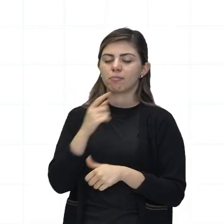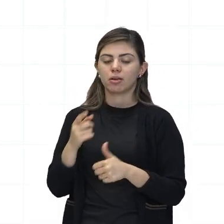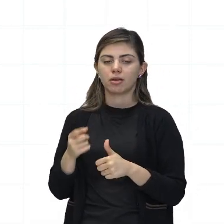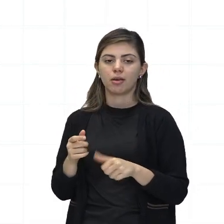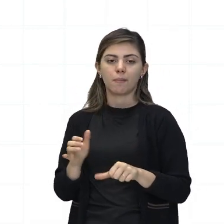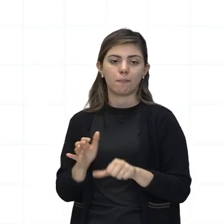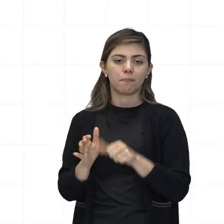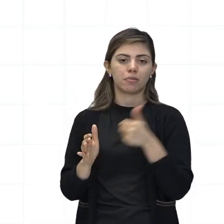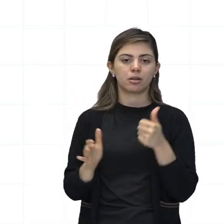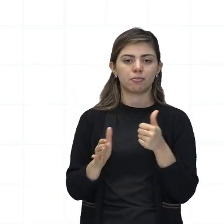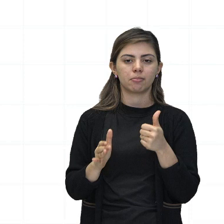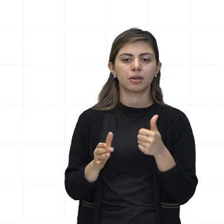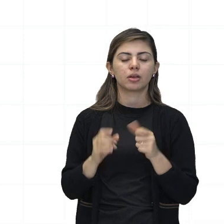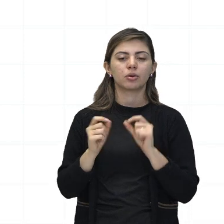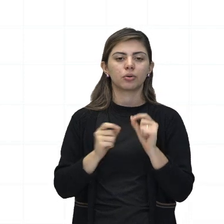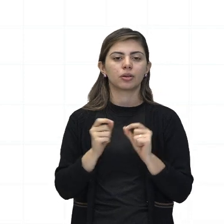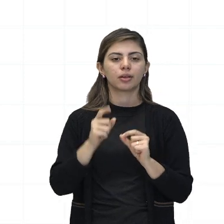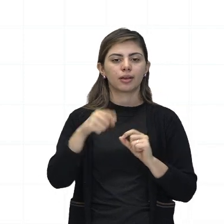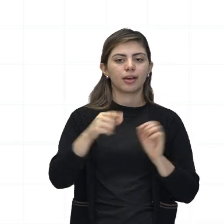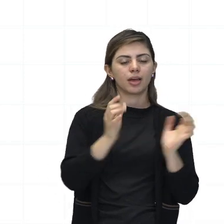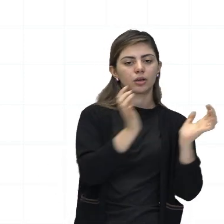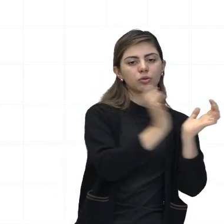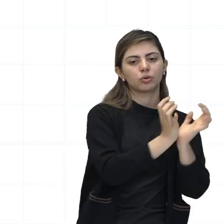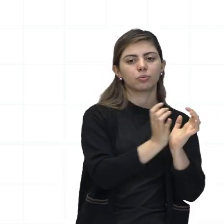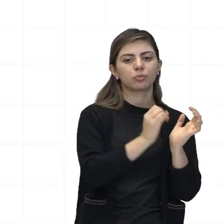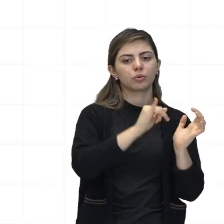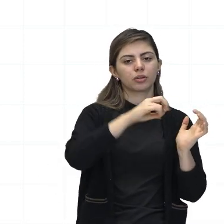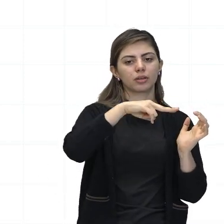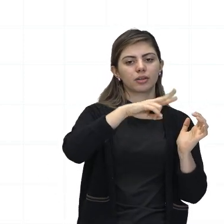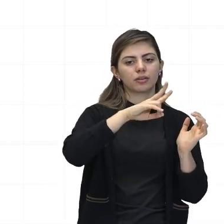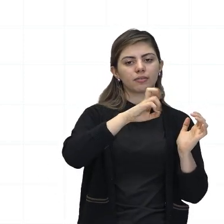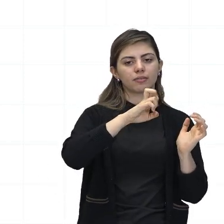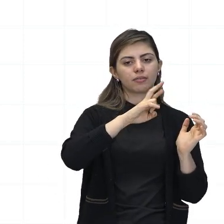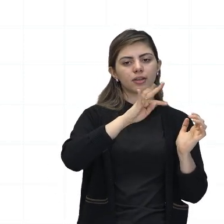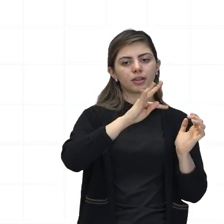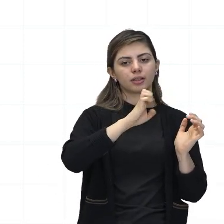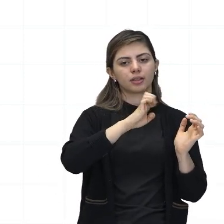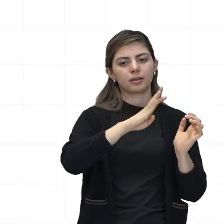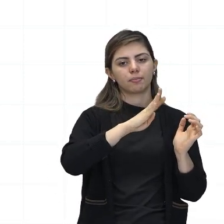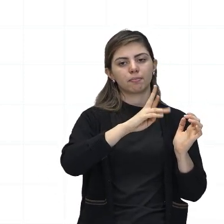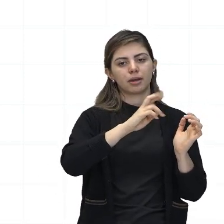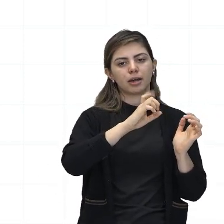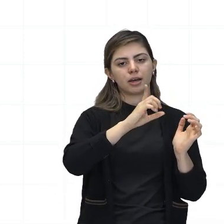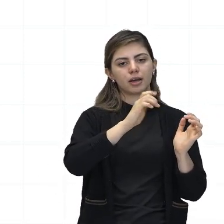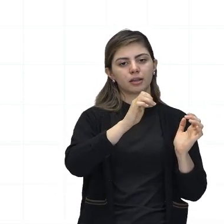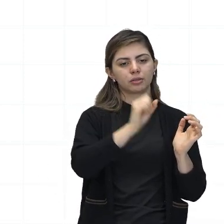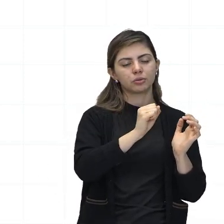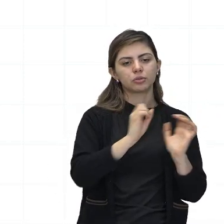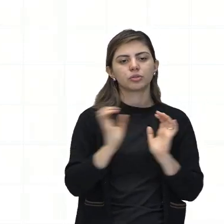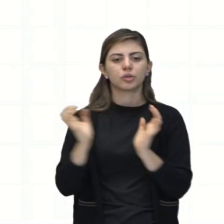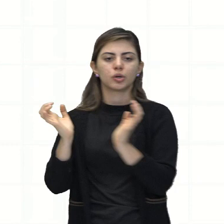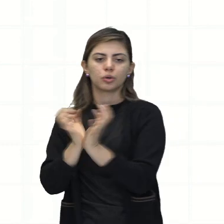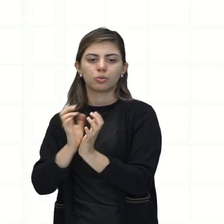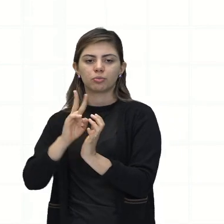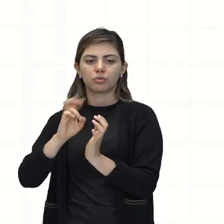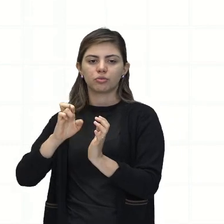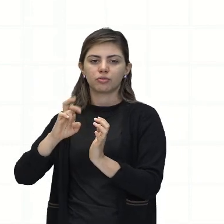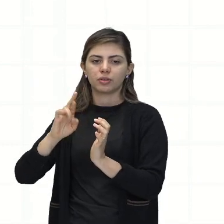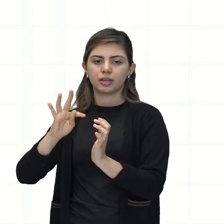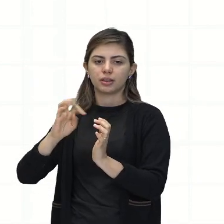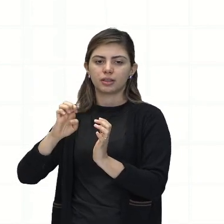os animais em invertebrados e vertebrados, tá? Então, ele já fez essa classificação, olha,